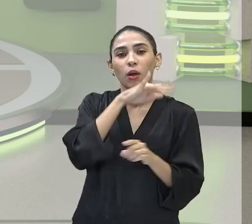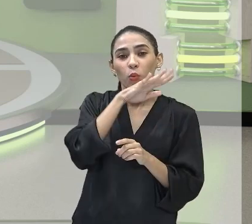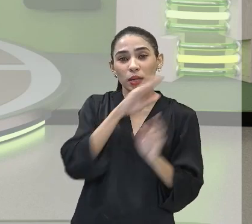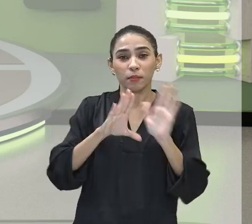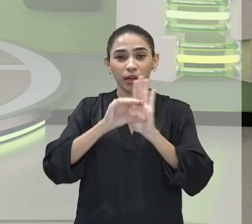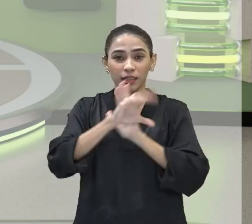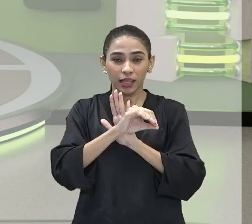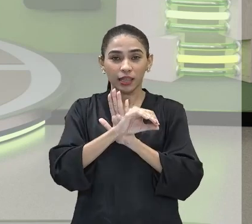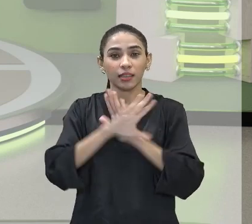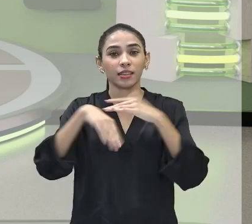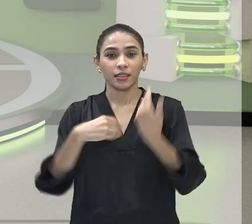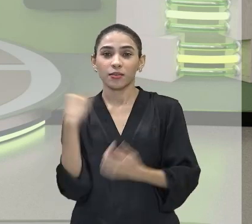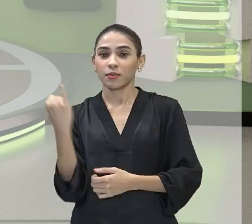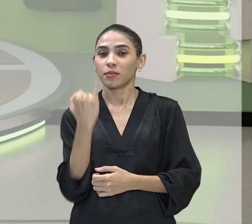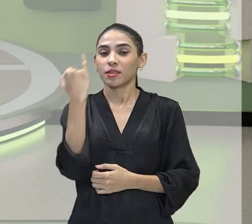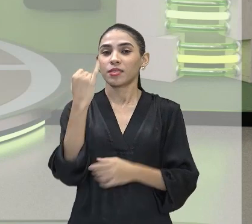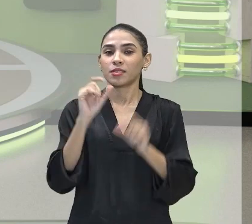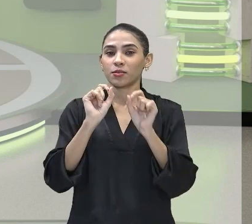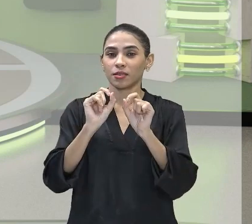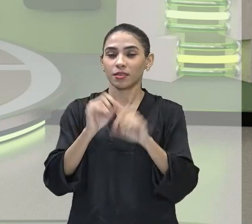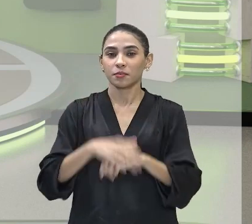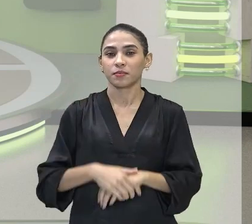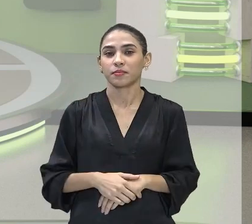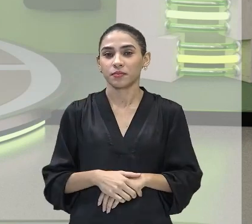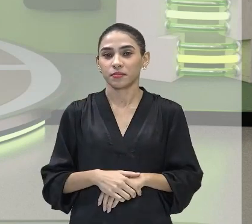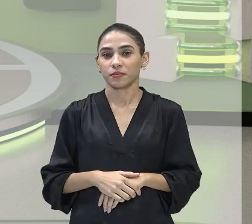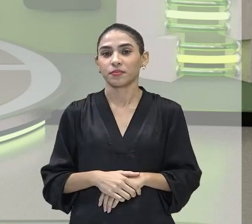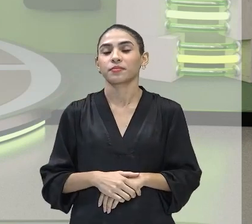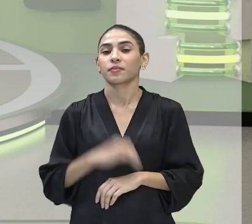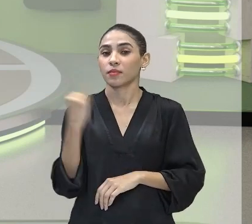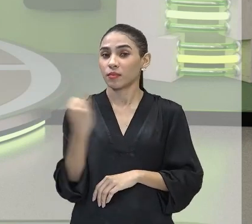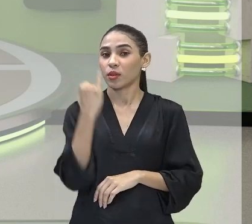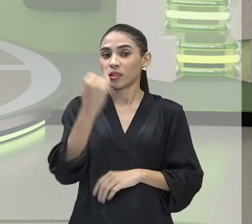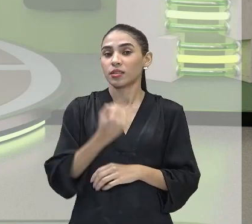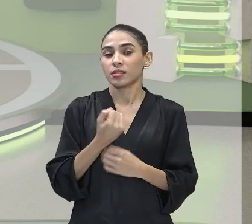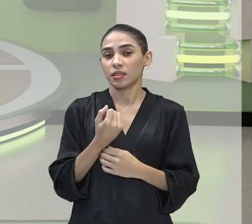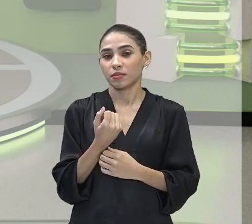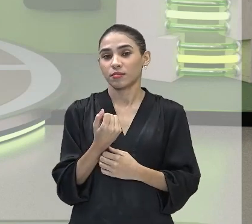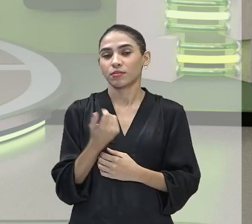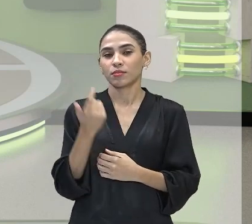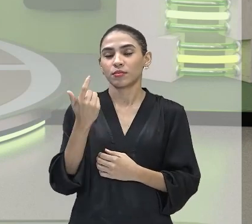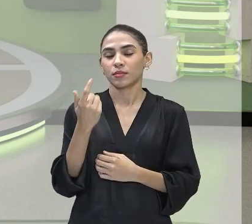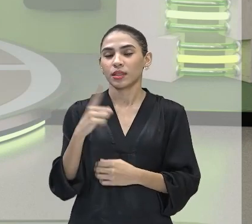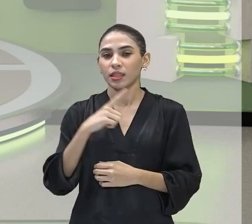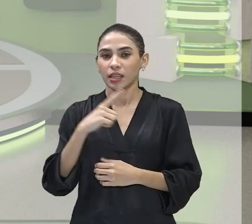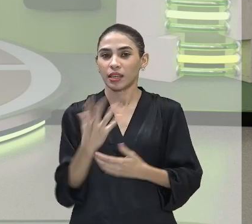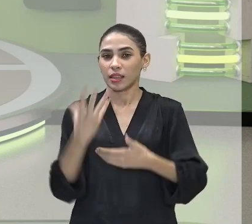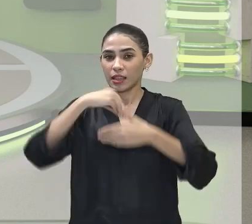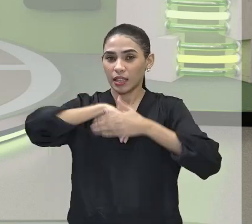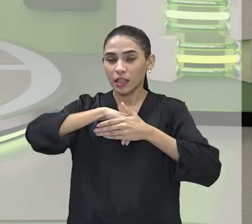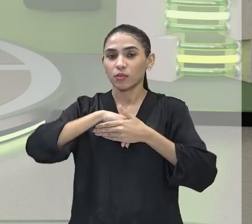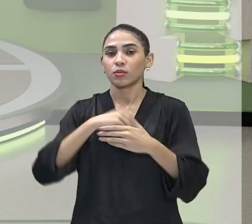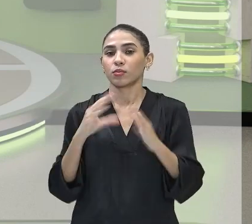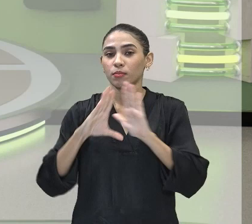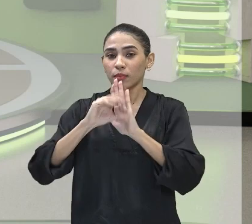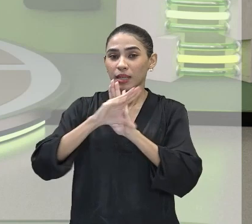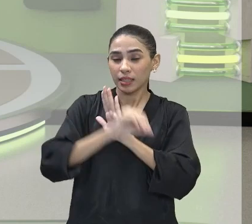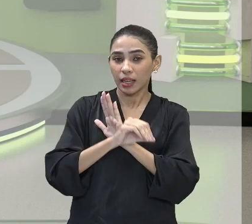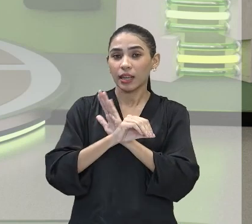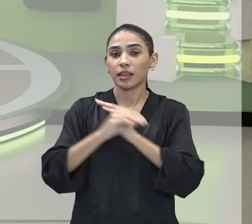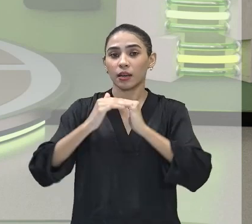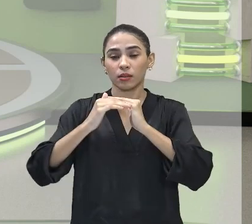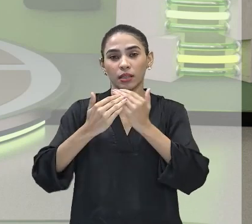importâncias E aí é importante a gente ter essa quantidade de bactérias ideal para que ela